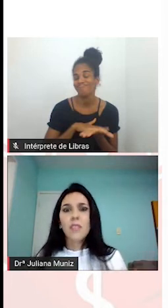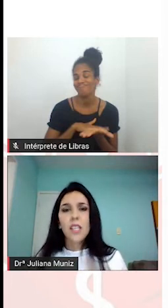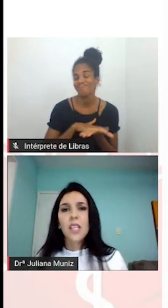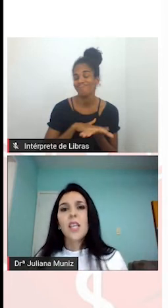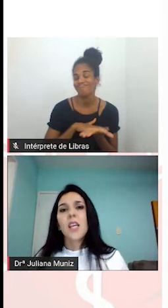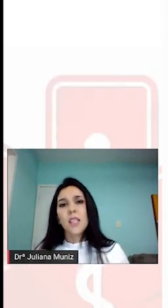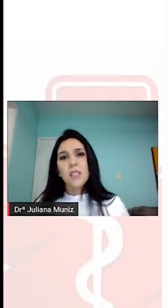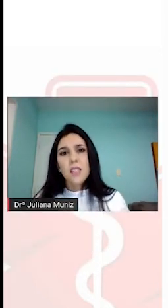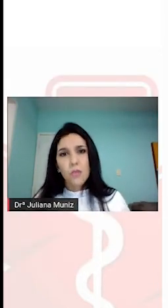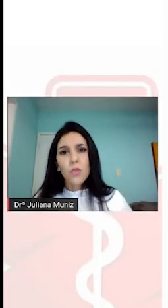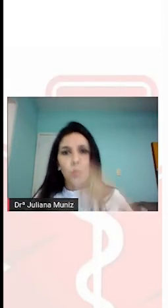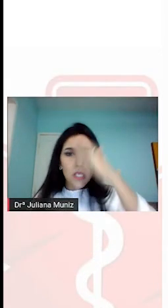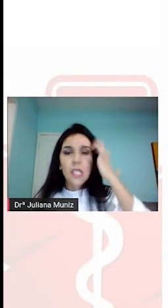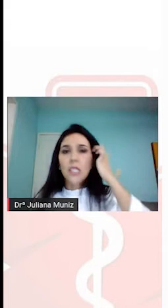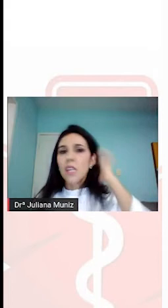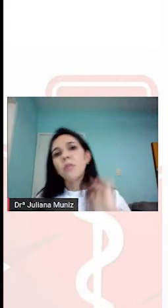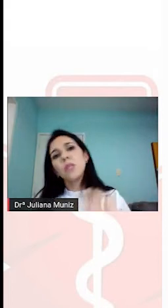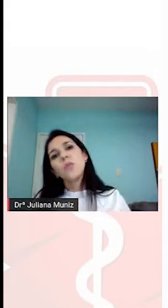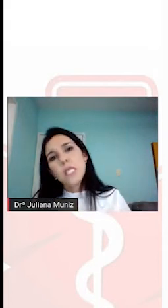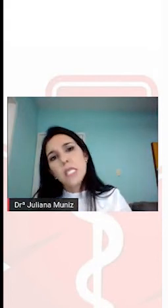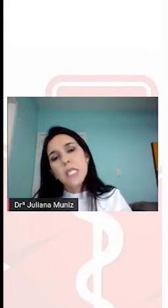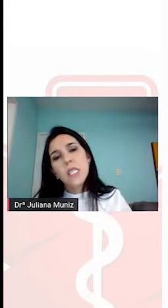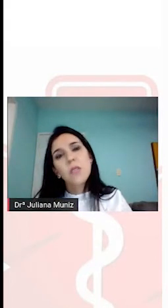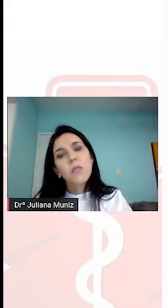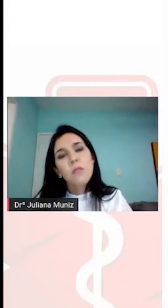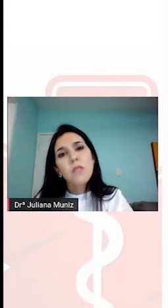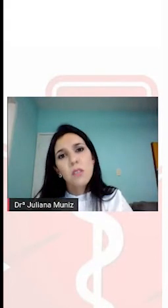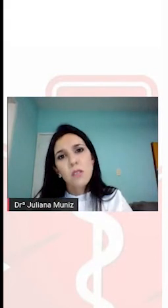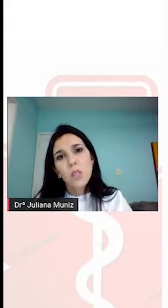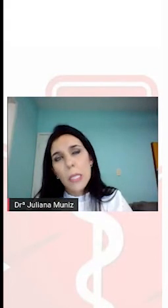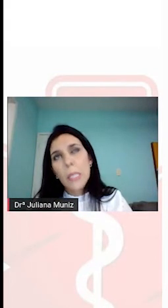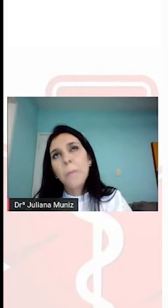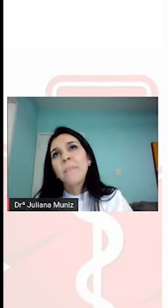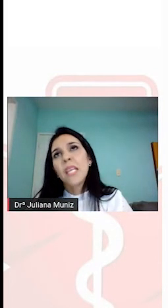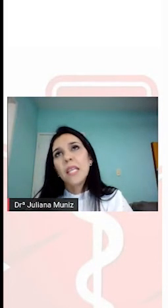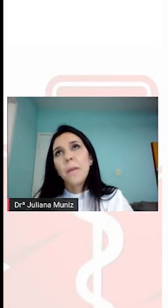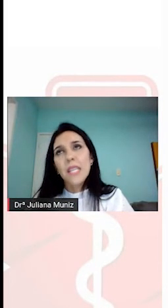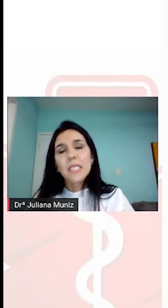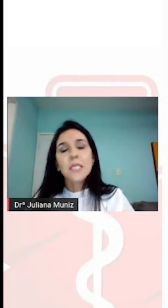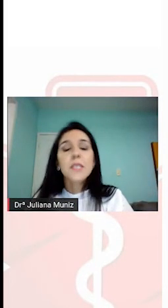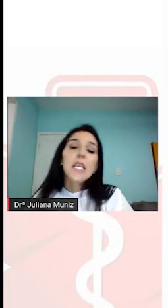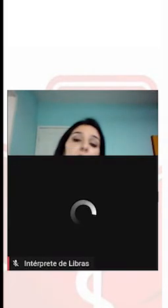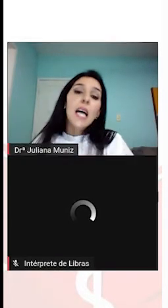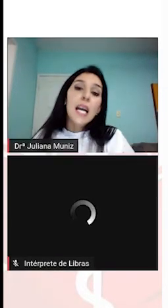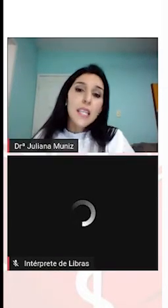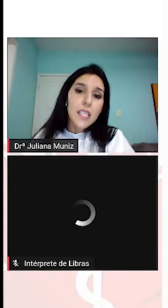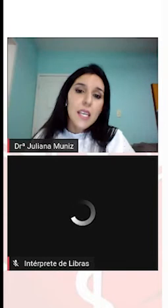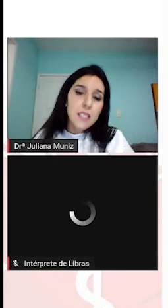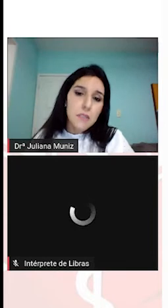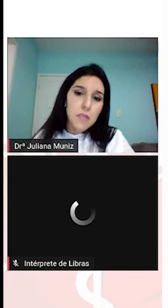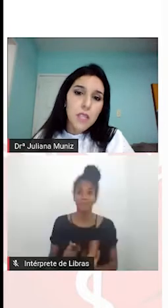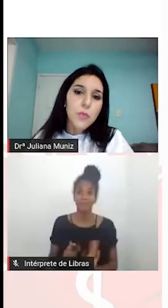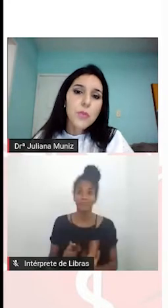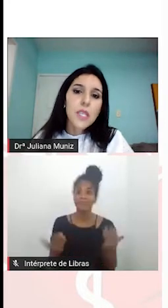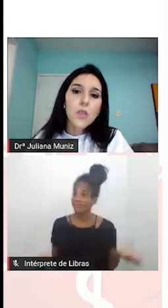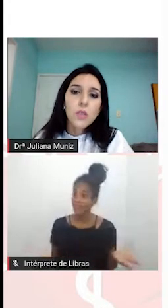botava até a decisão do paciente e da família do paciente em querer ou não usar a hidroxicloroquina na prática, até que